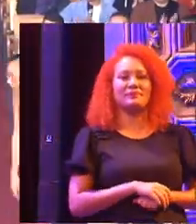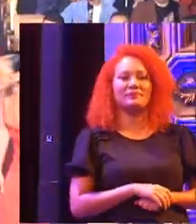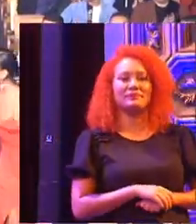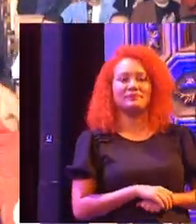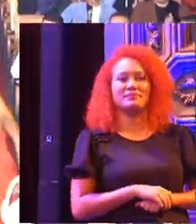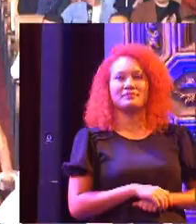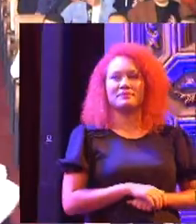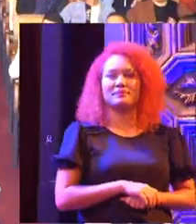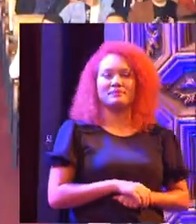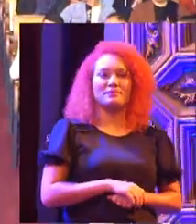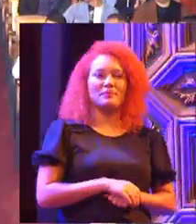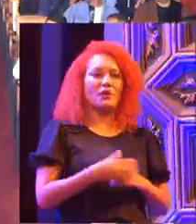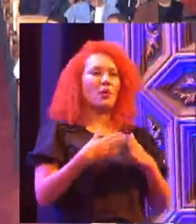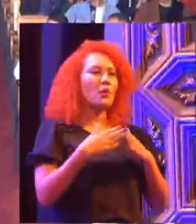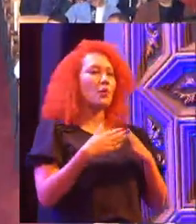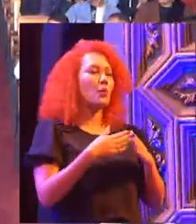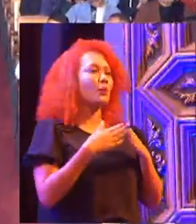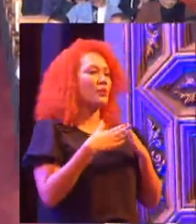Por gentileza.